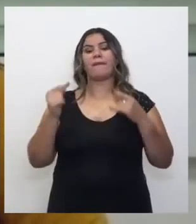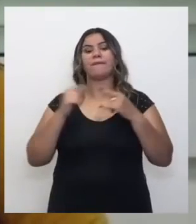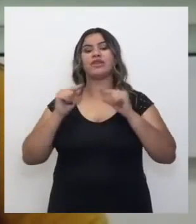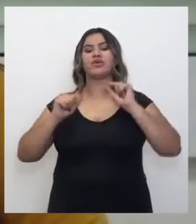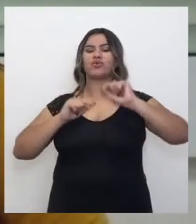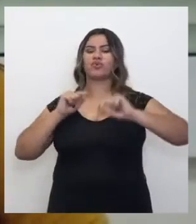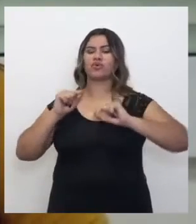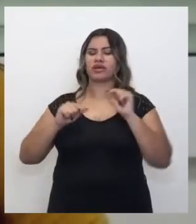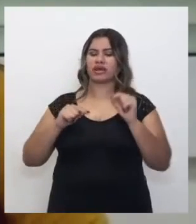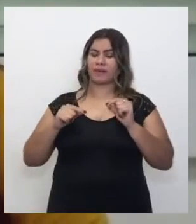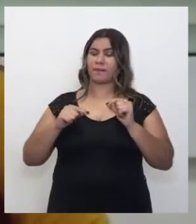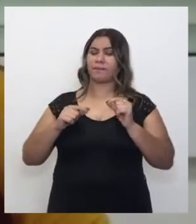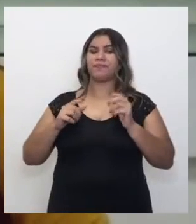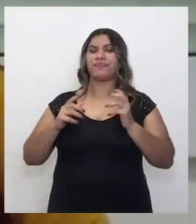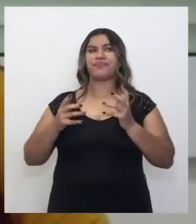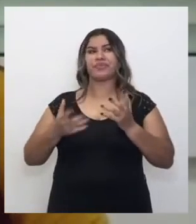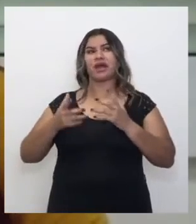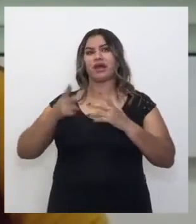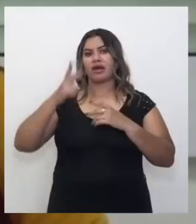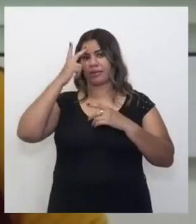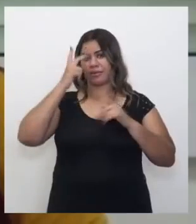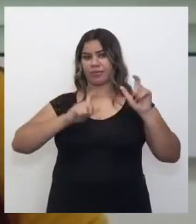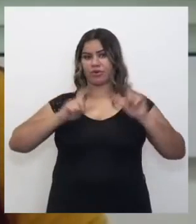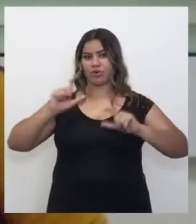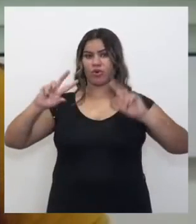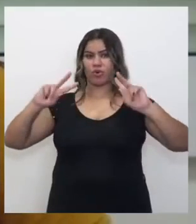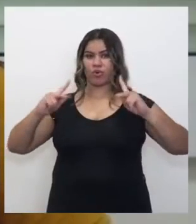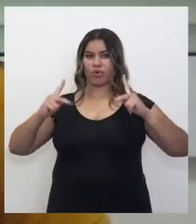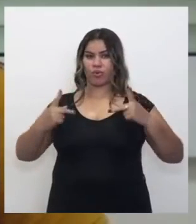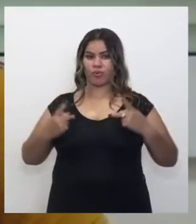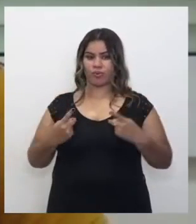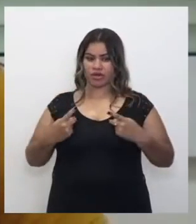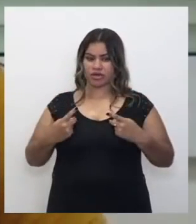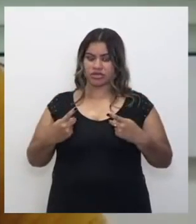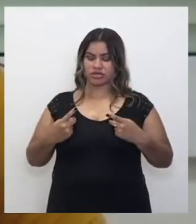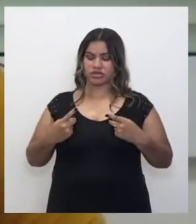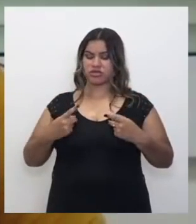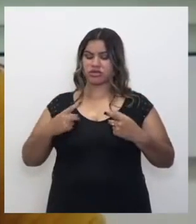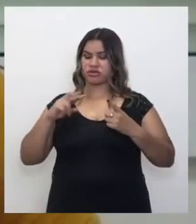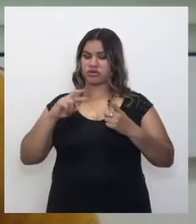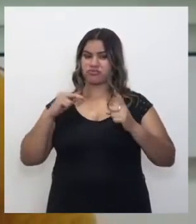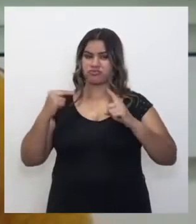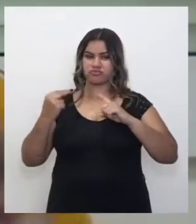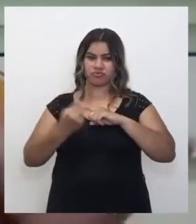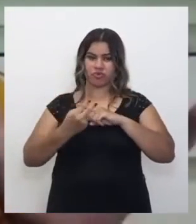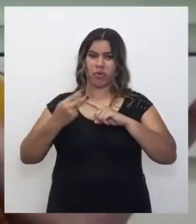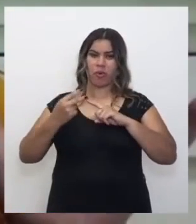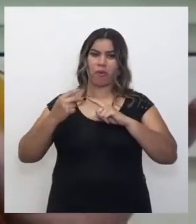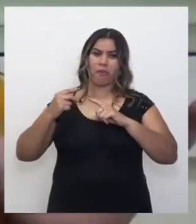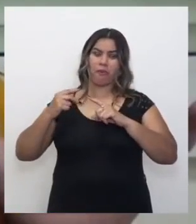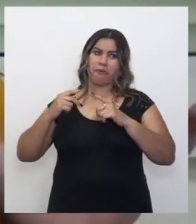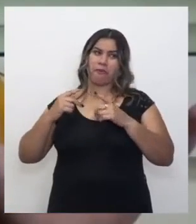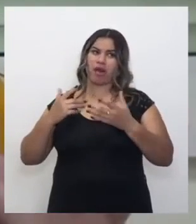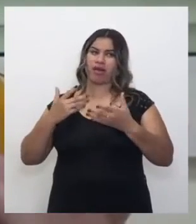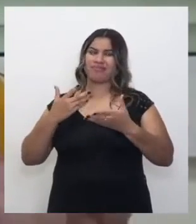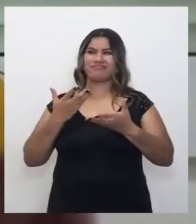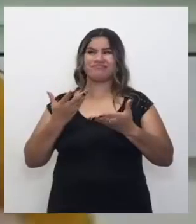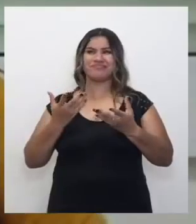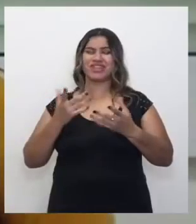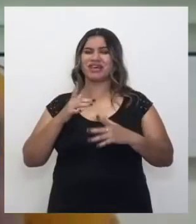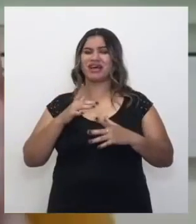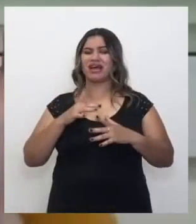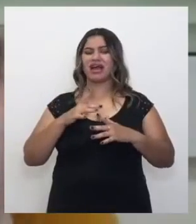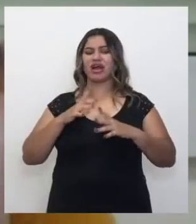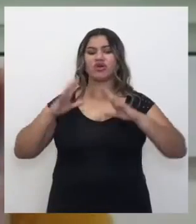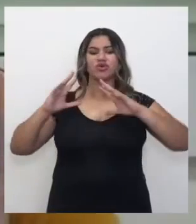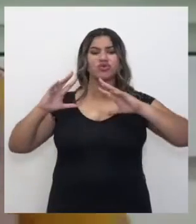com aquilo que diz respeito ao ser humano, assim, de um ponto de vista genérico, aquilo que diz respeito